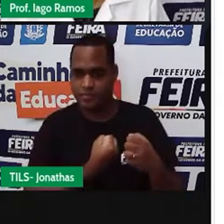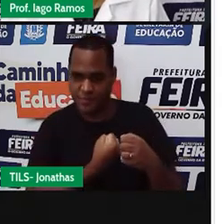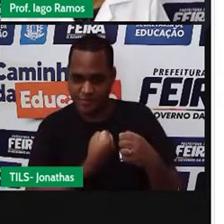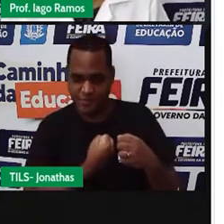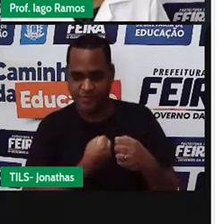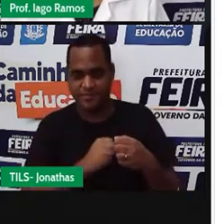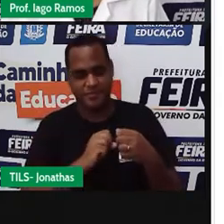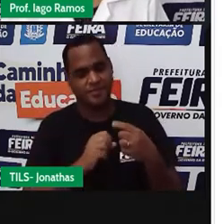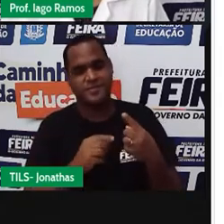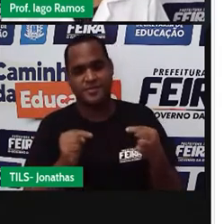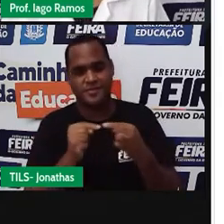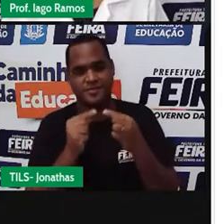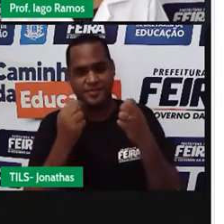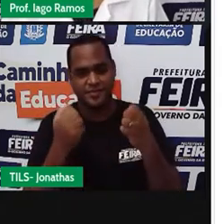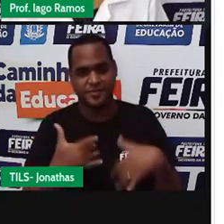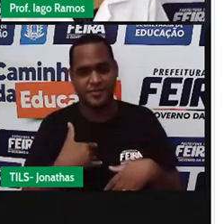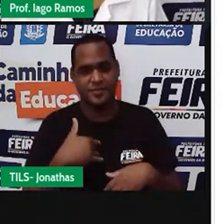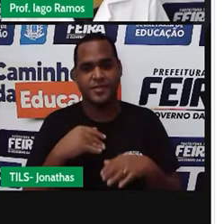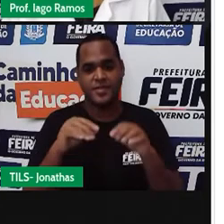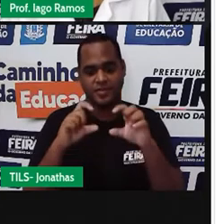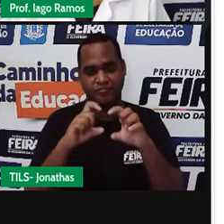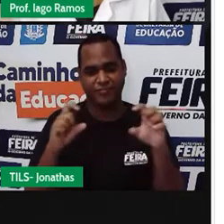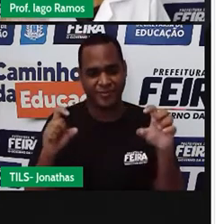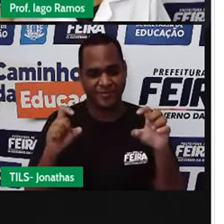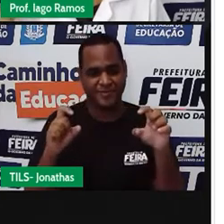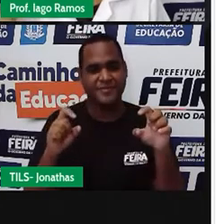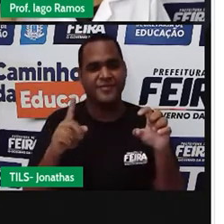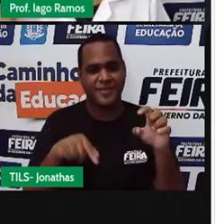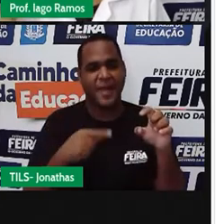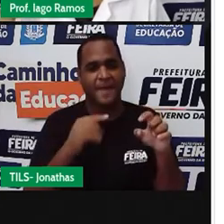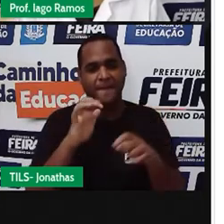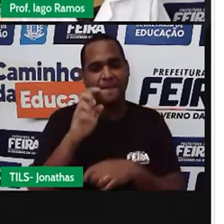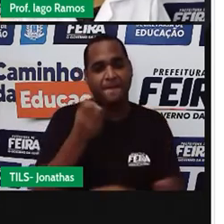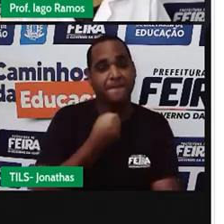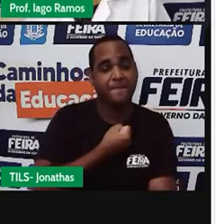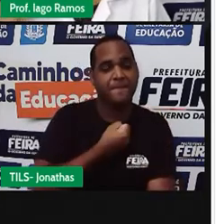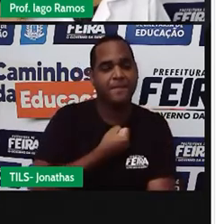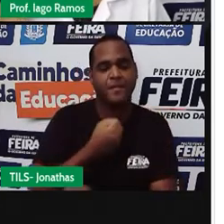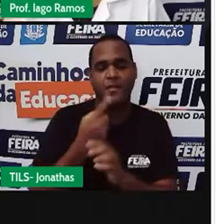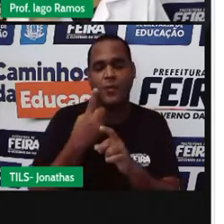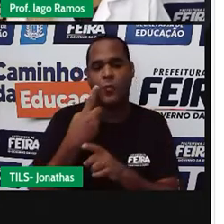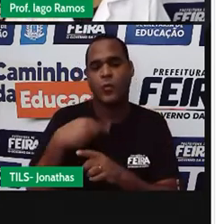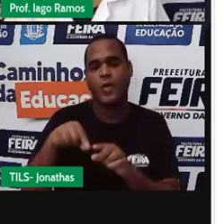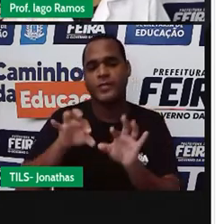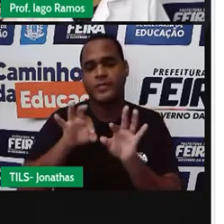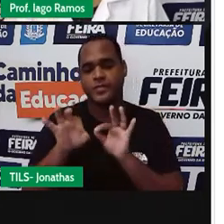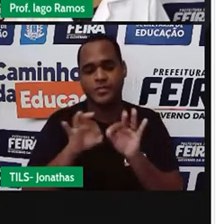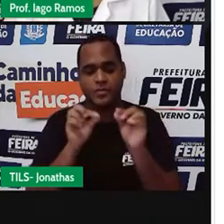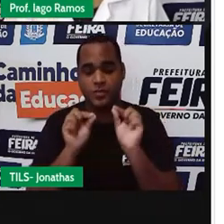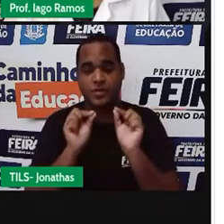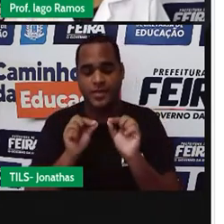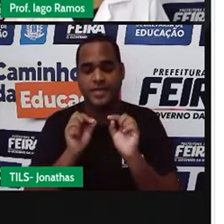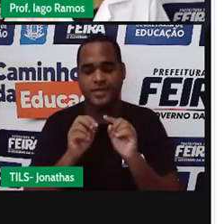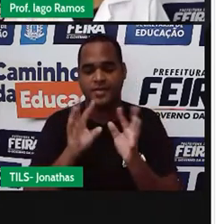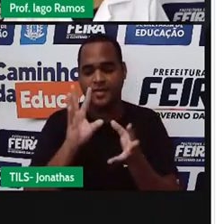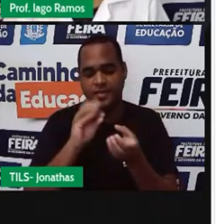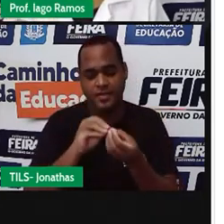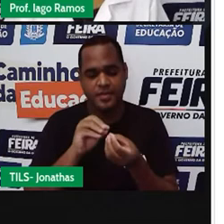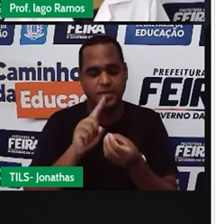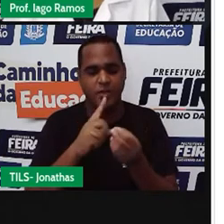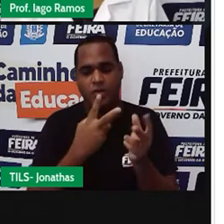só essa expressão numérica e a gente fez o cálculo Zinho para descobrir quanto cara da